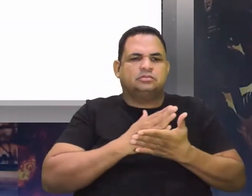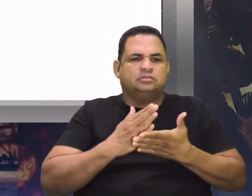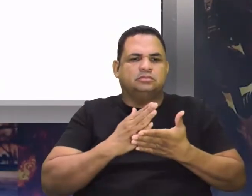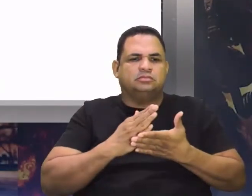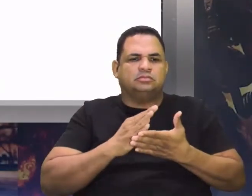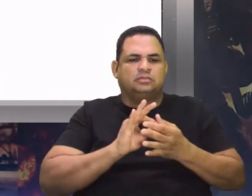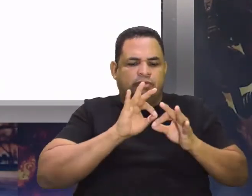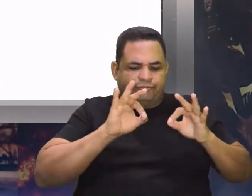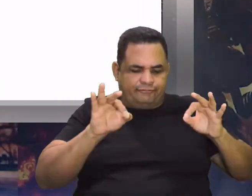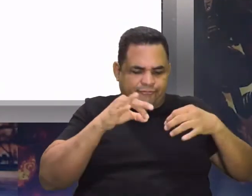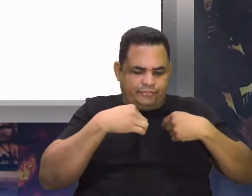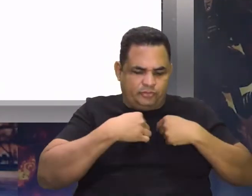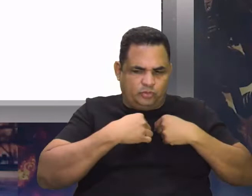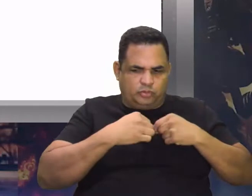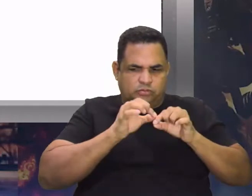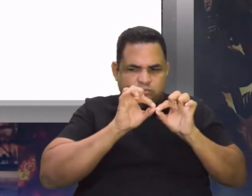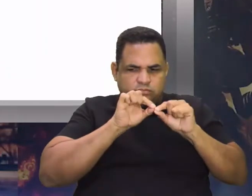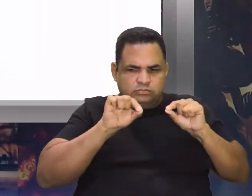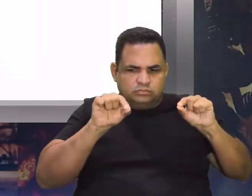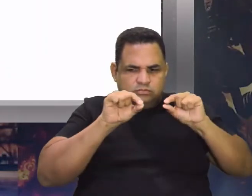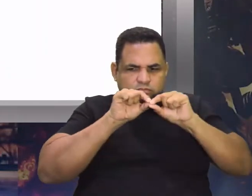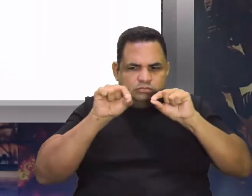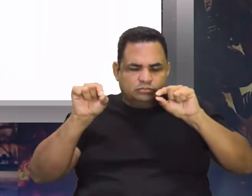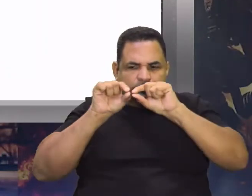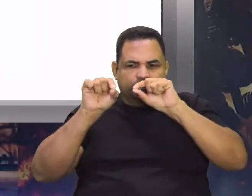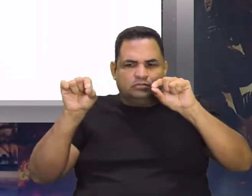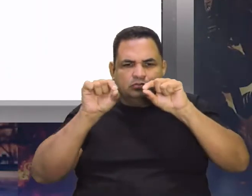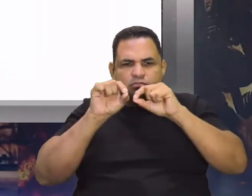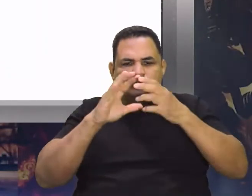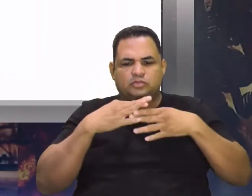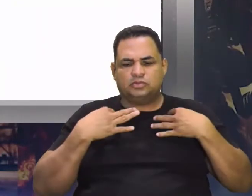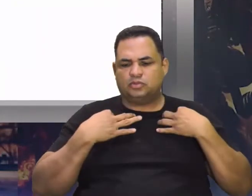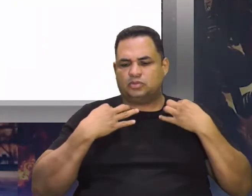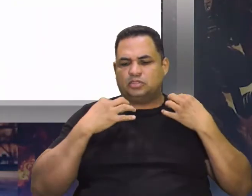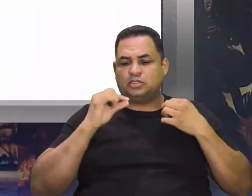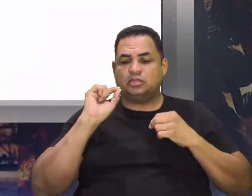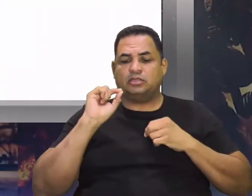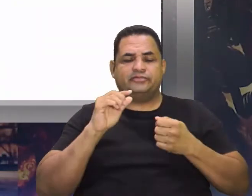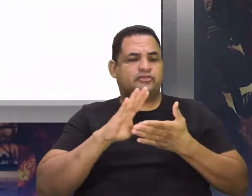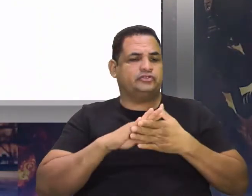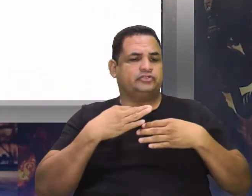tecer fios, ele começa a se preocupar com a sua vestimenta.